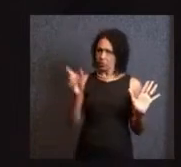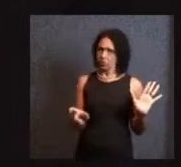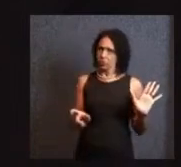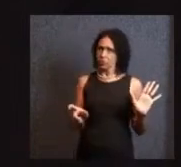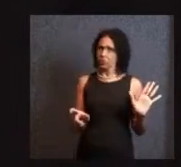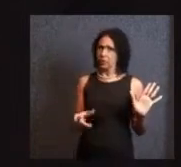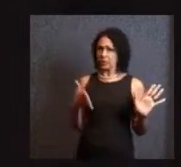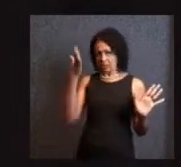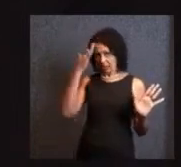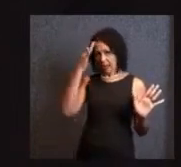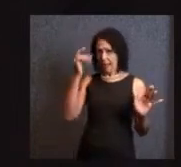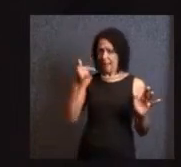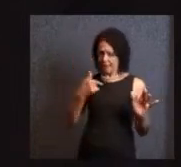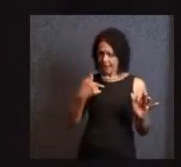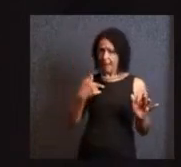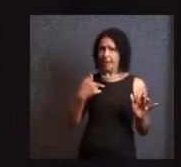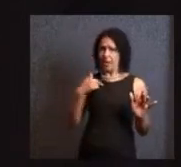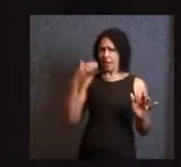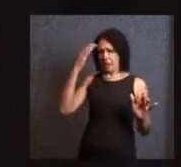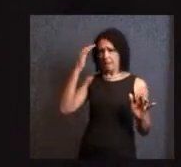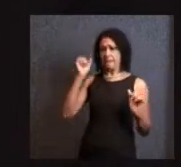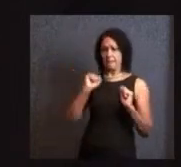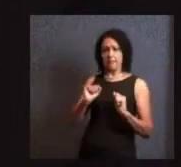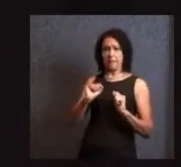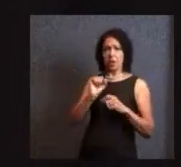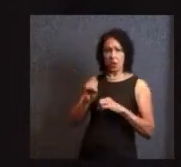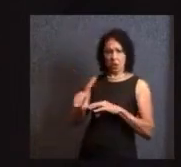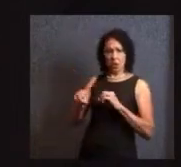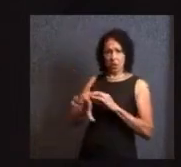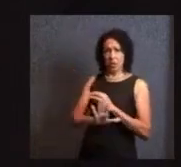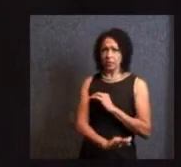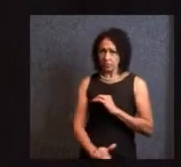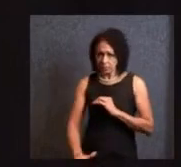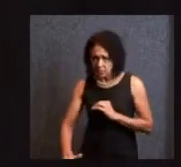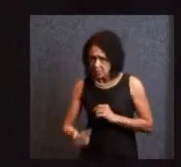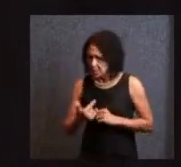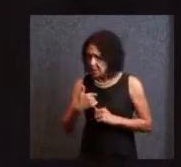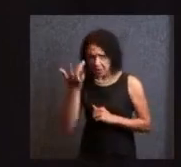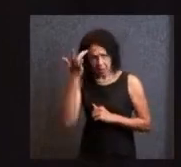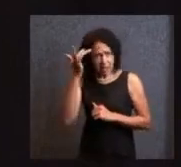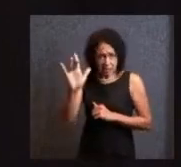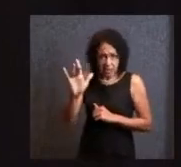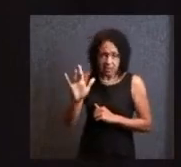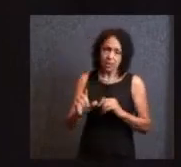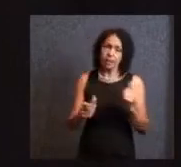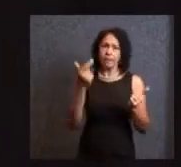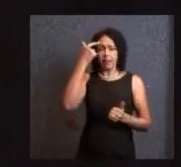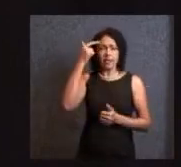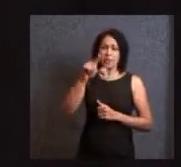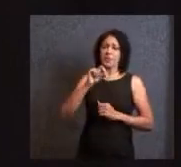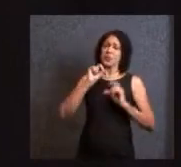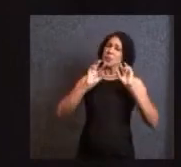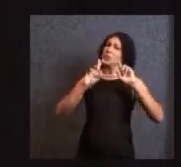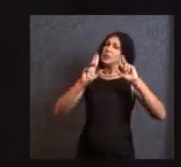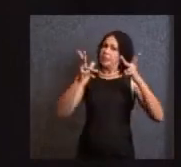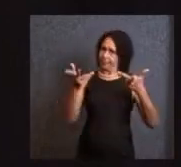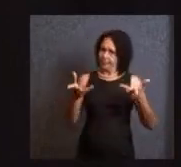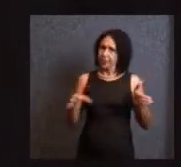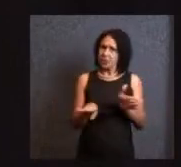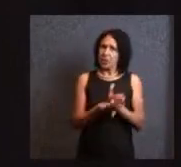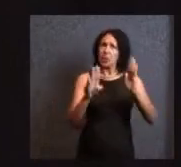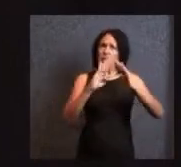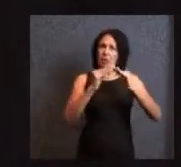próprio professor, é ele que faz essa opção. E ao chegar na unidade, integrá-la de maneira